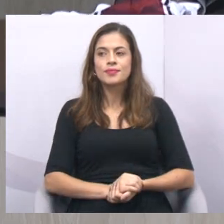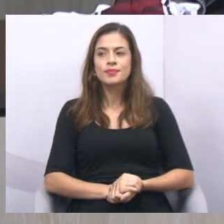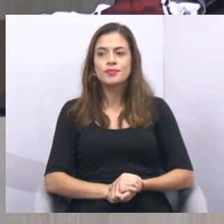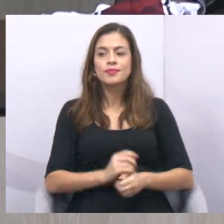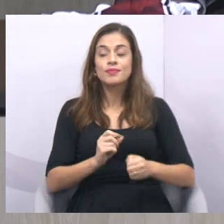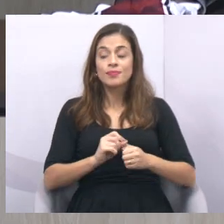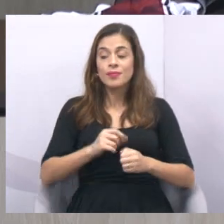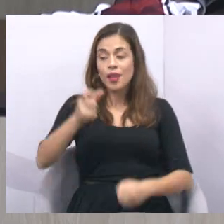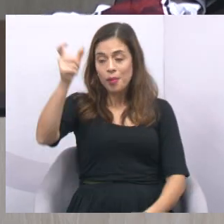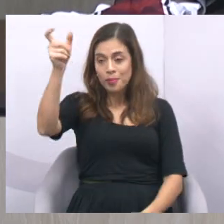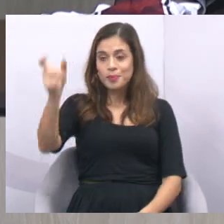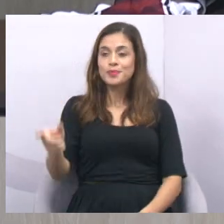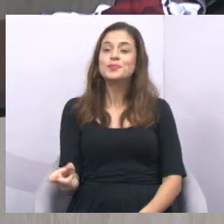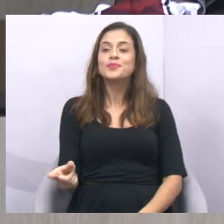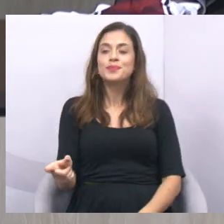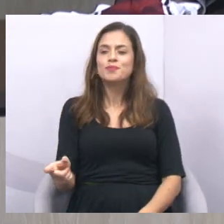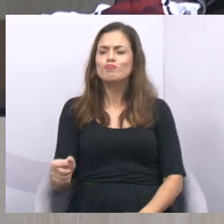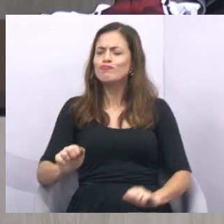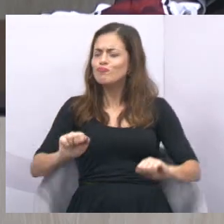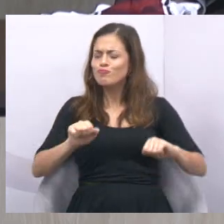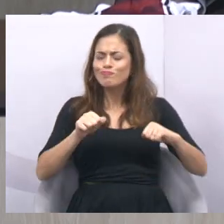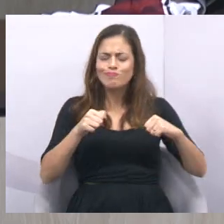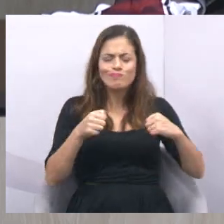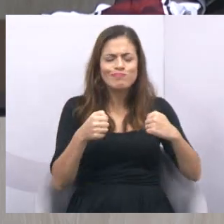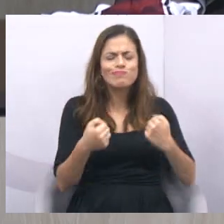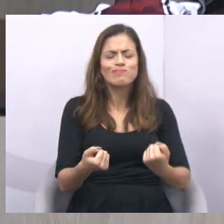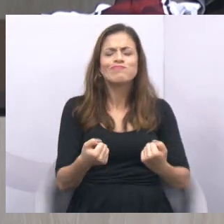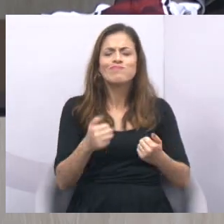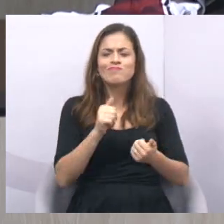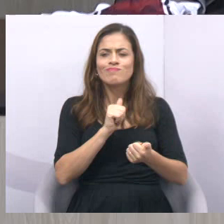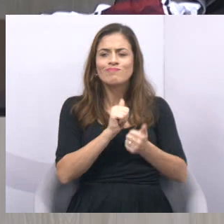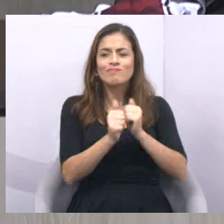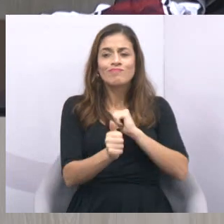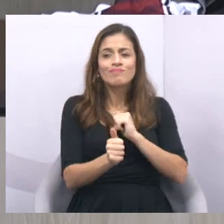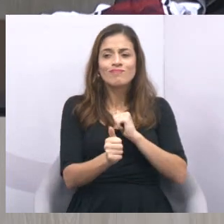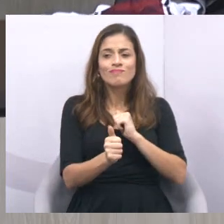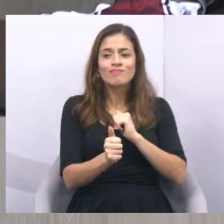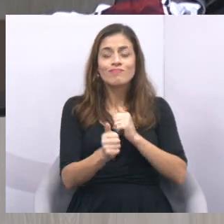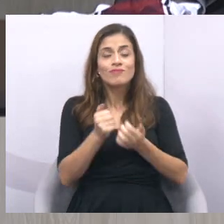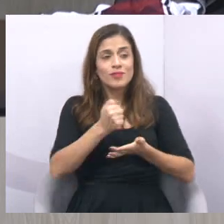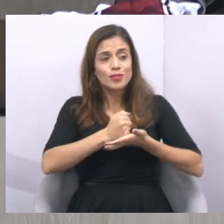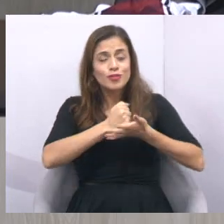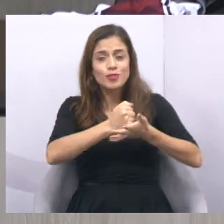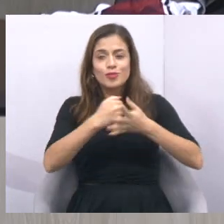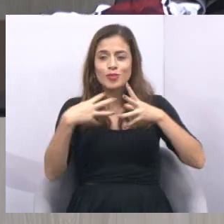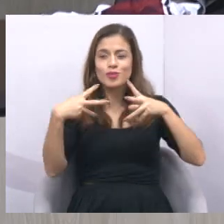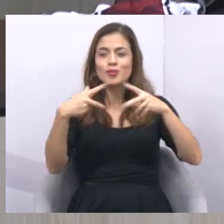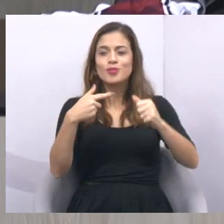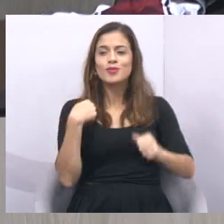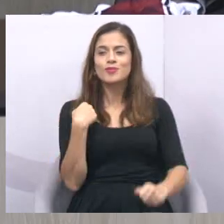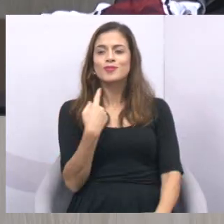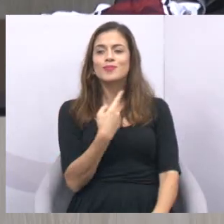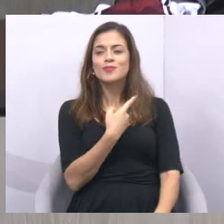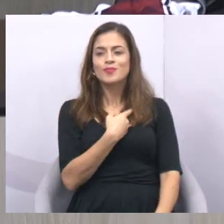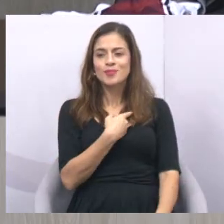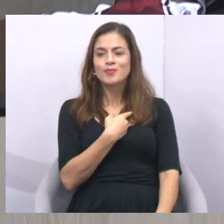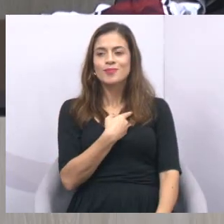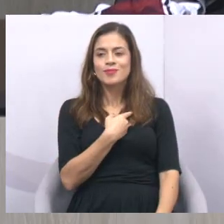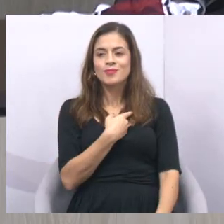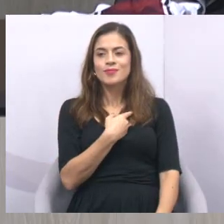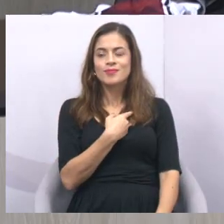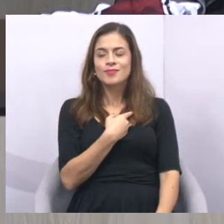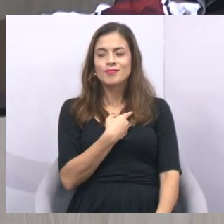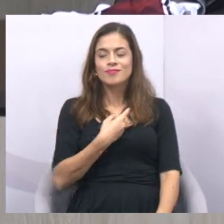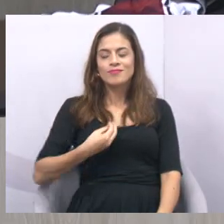uma pessoa que tanto se dedicou para o esporte e ajudou a todos nós, né, tivesse